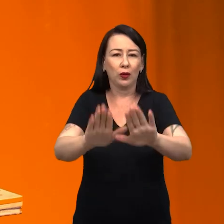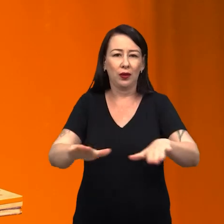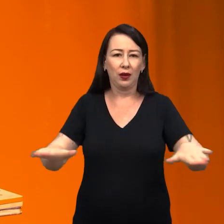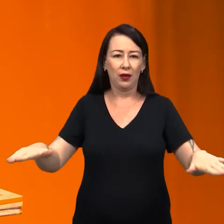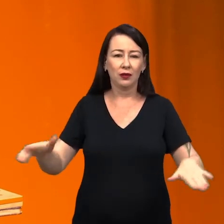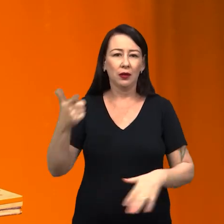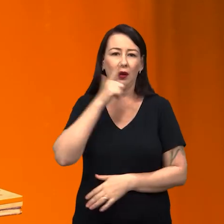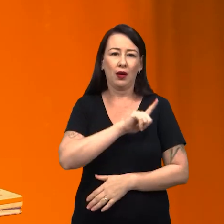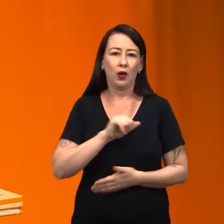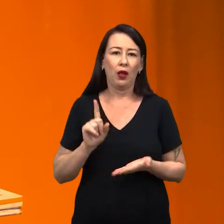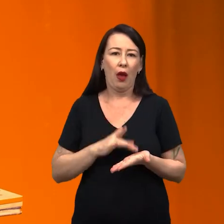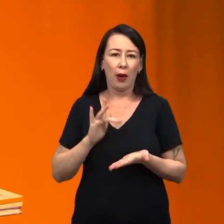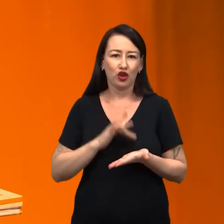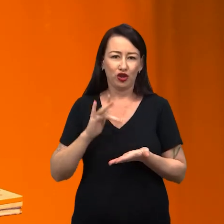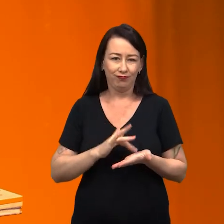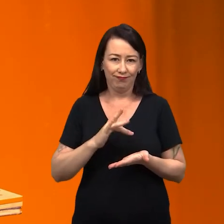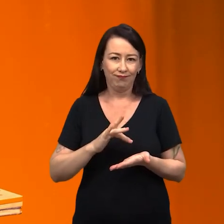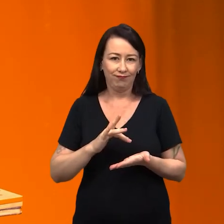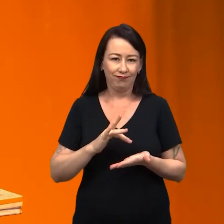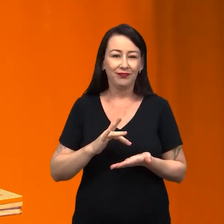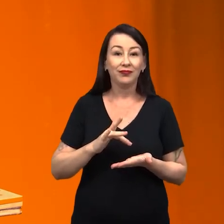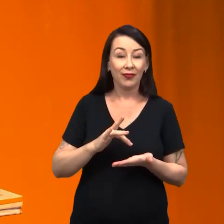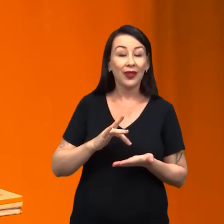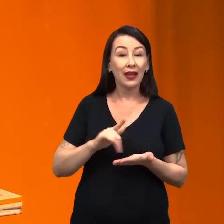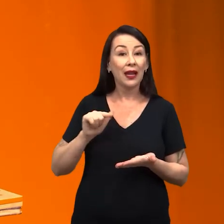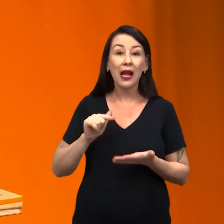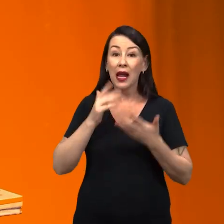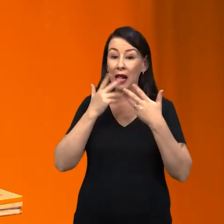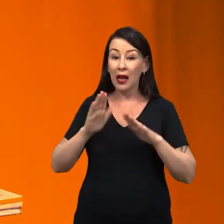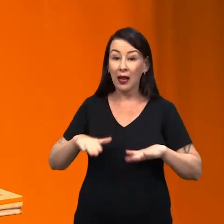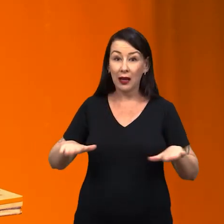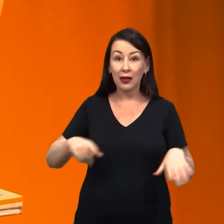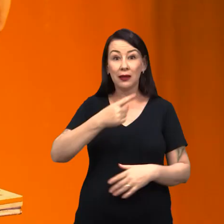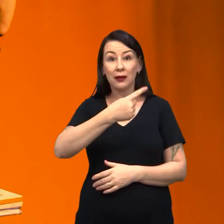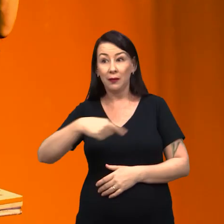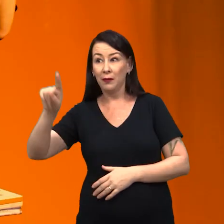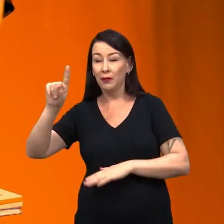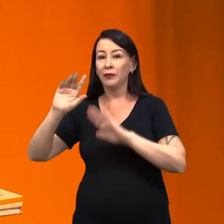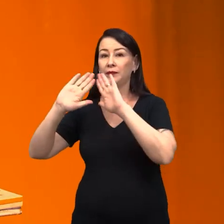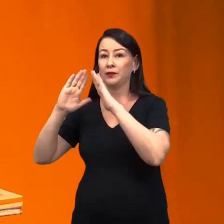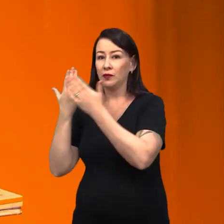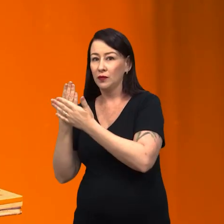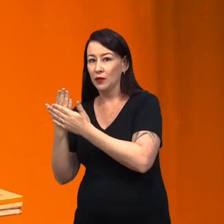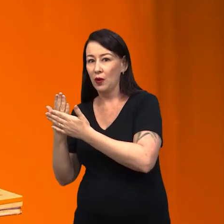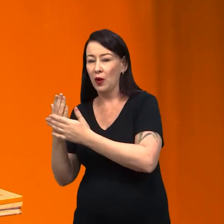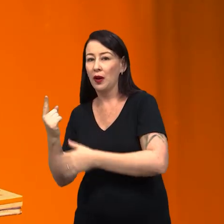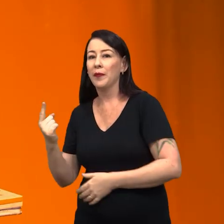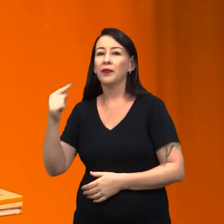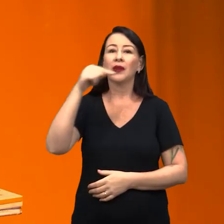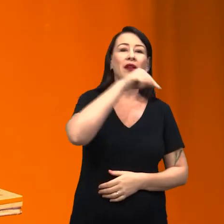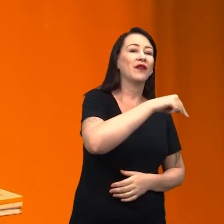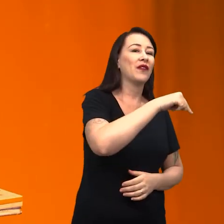computadores e as crianças iam para a escola, iam para casa, almoçavam e voltavam para a porta